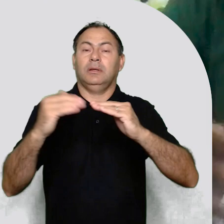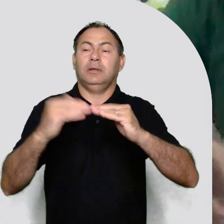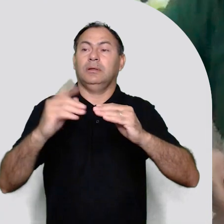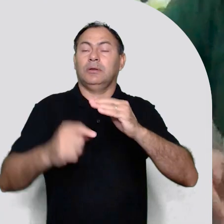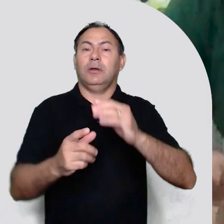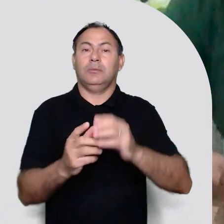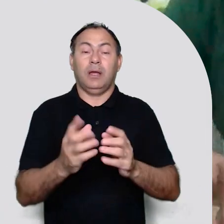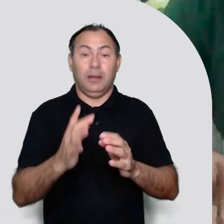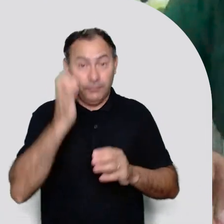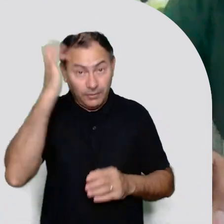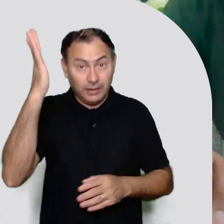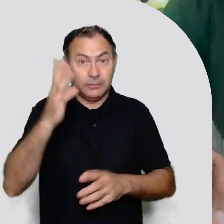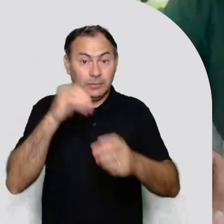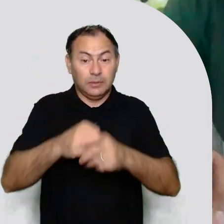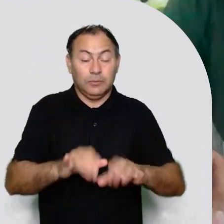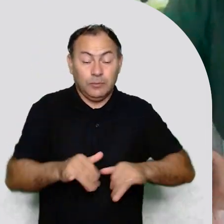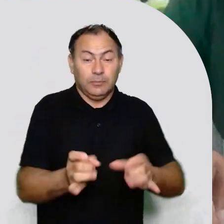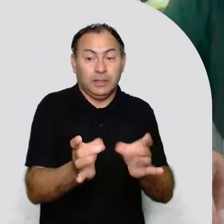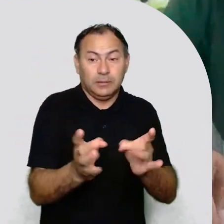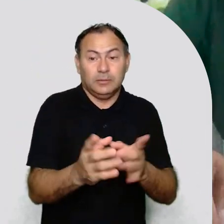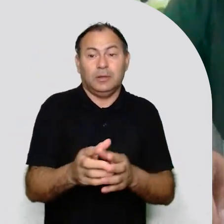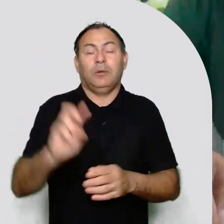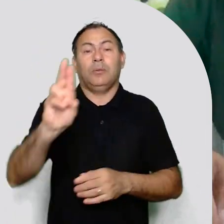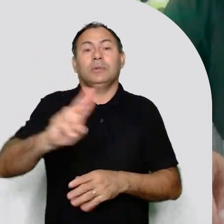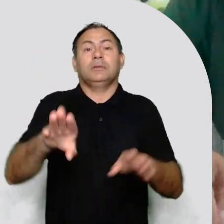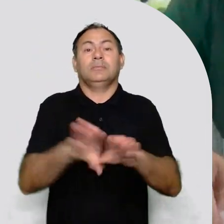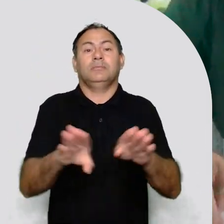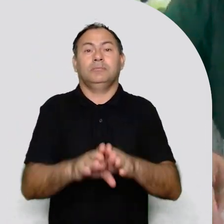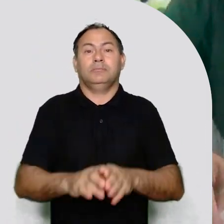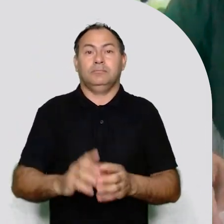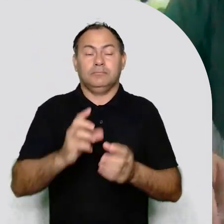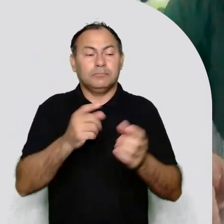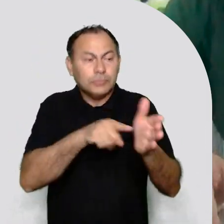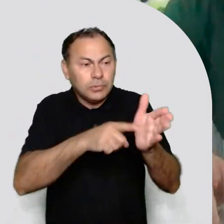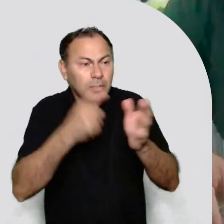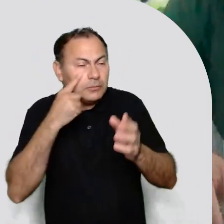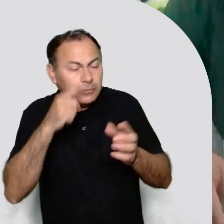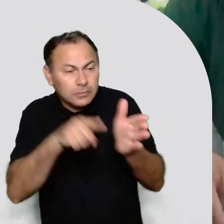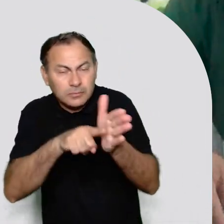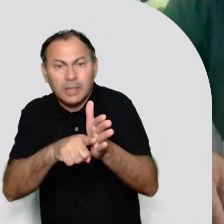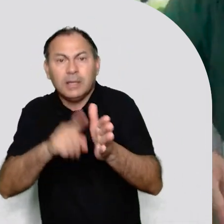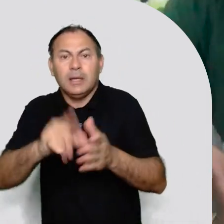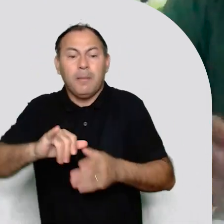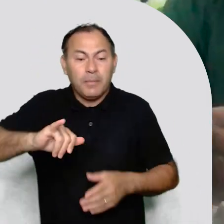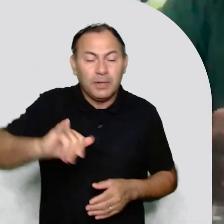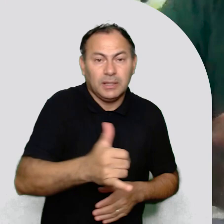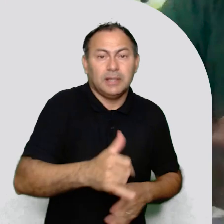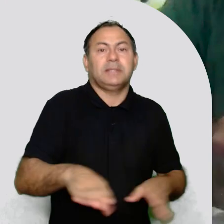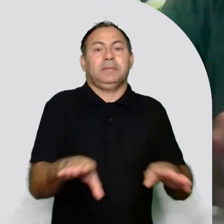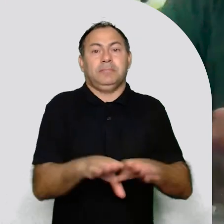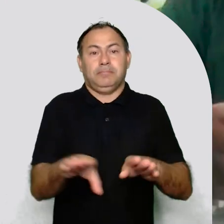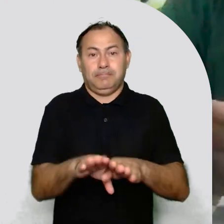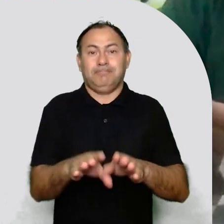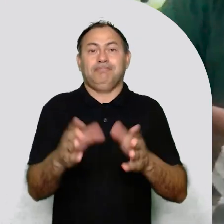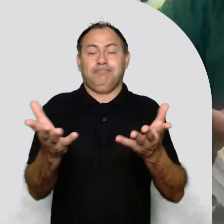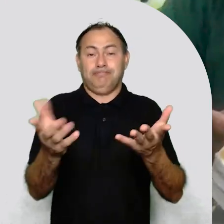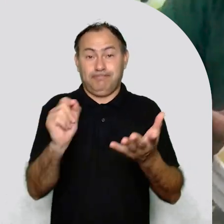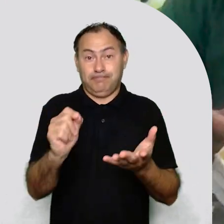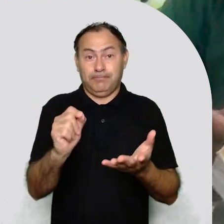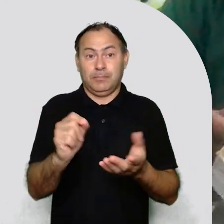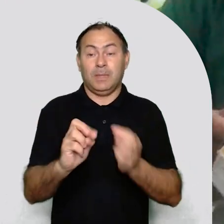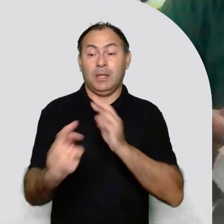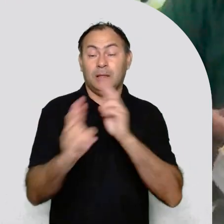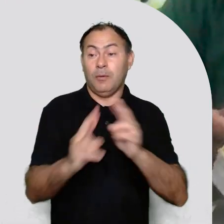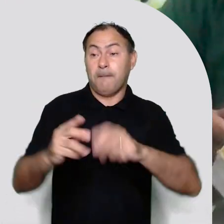utilizada apenas para facilitar o fluxo comercial, ela é utilizada também para especulação e para que